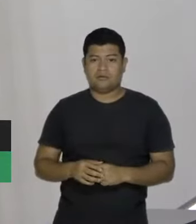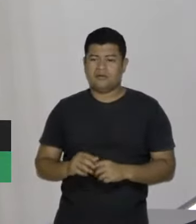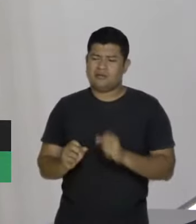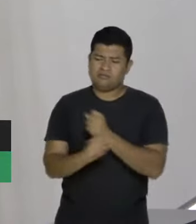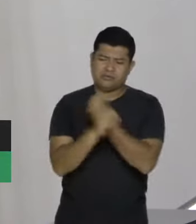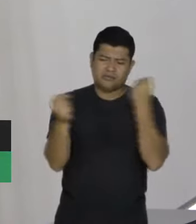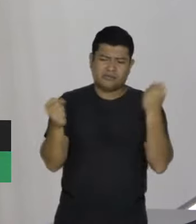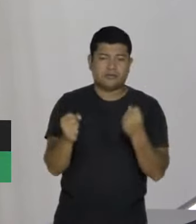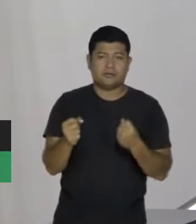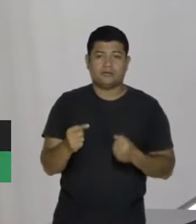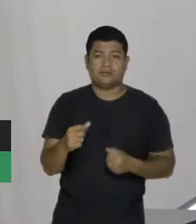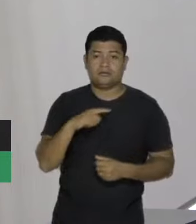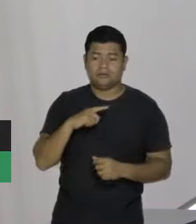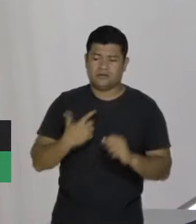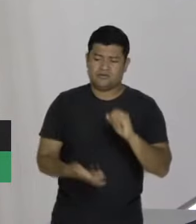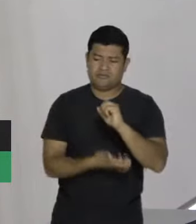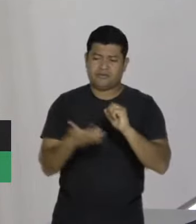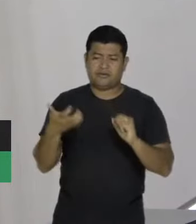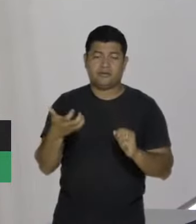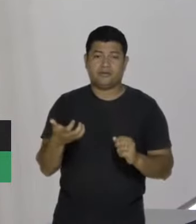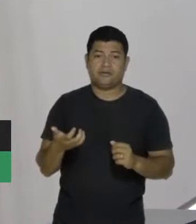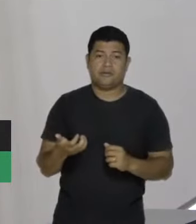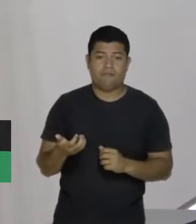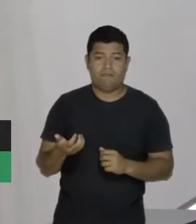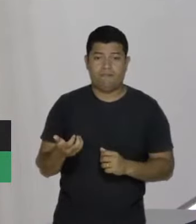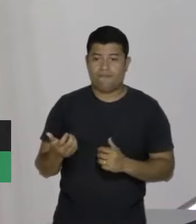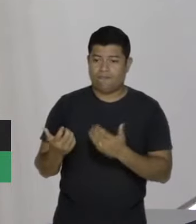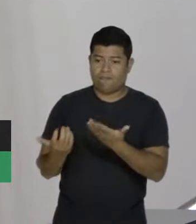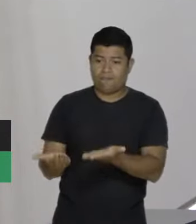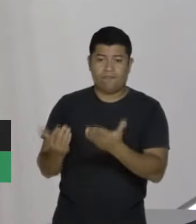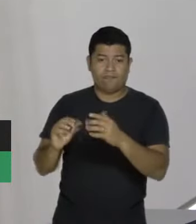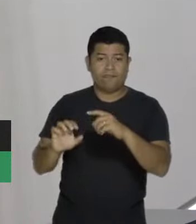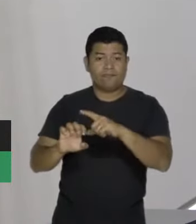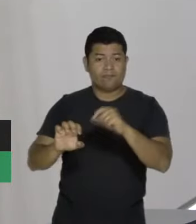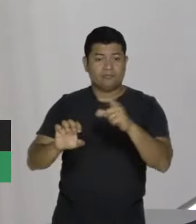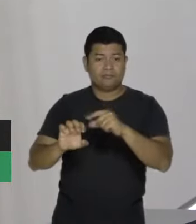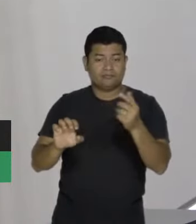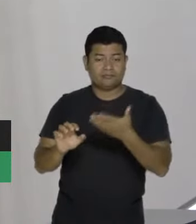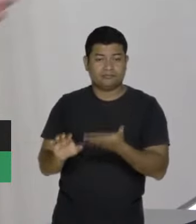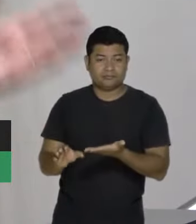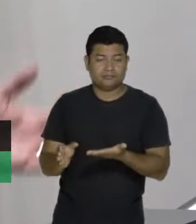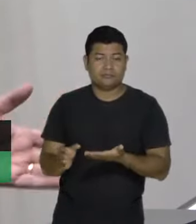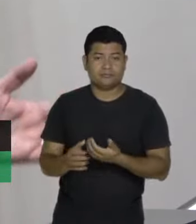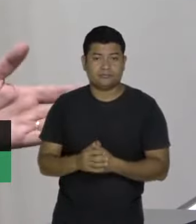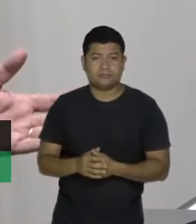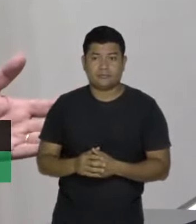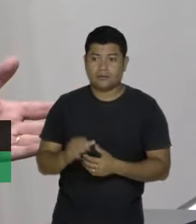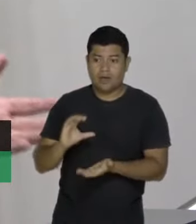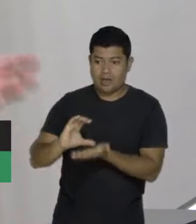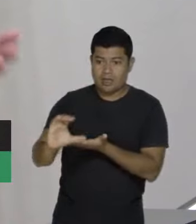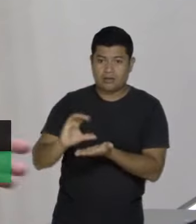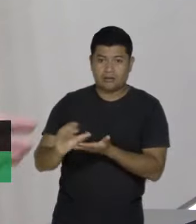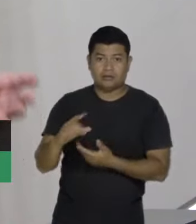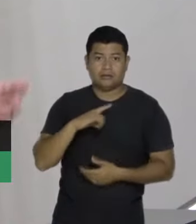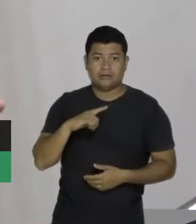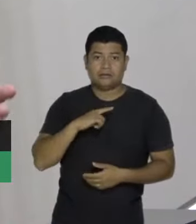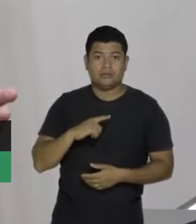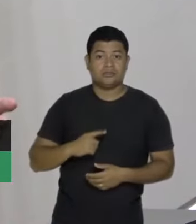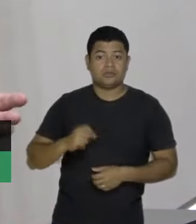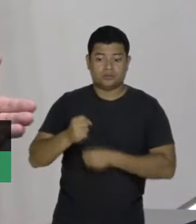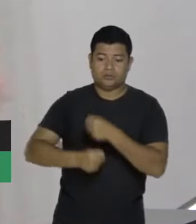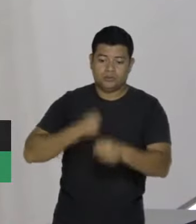hoje de burocracia para o empresário, para aquele que investe. Ele tem que todo